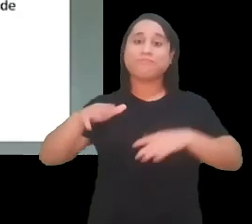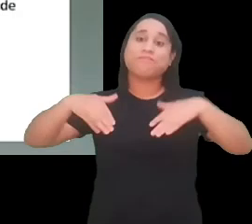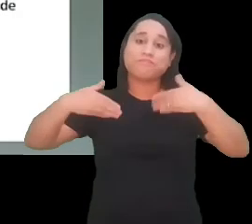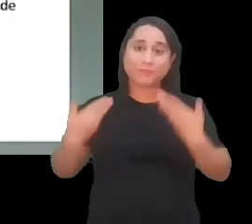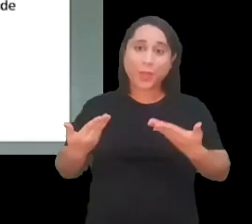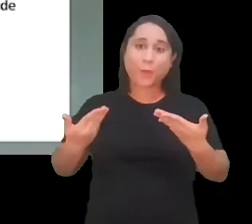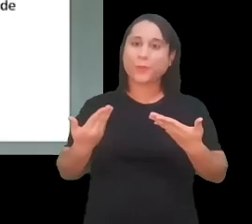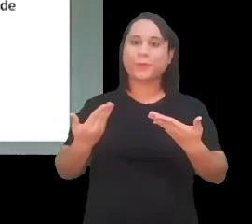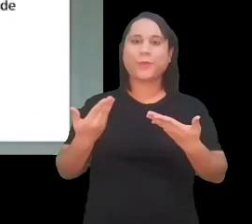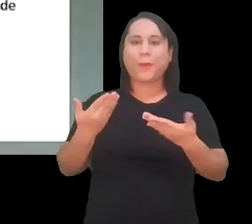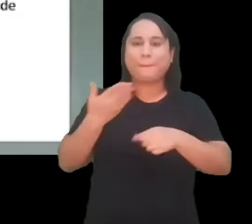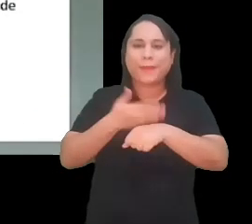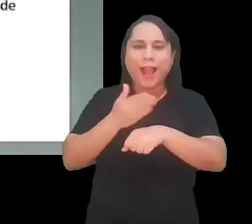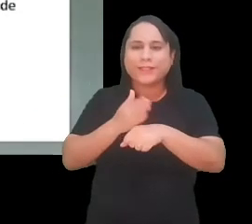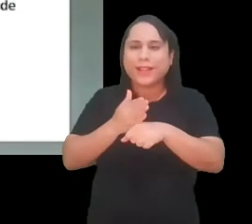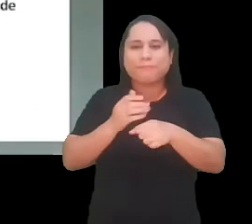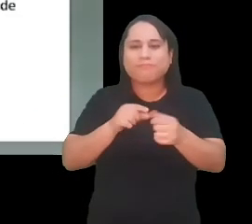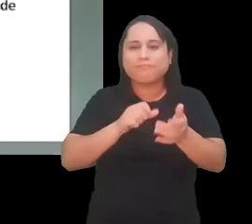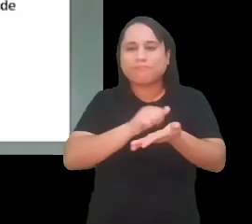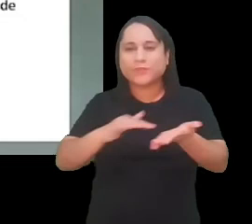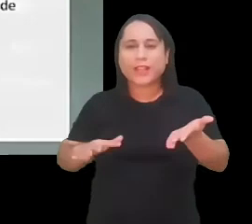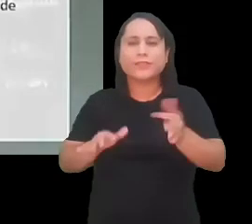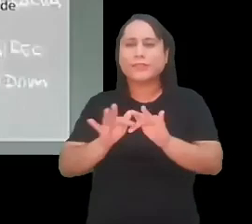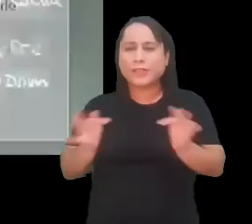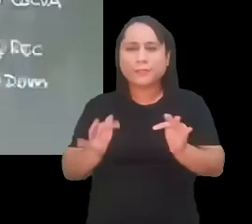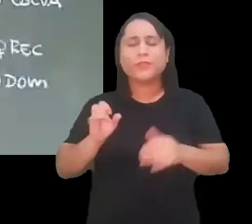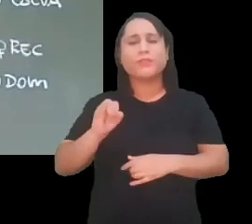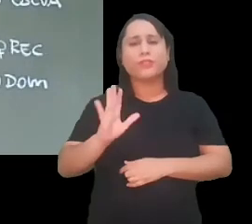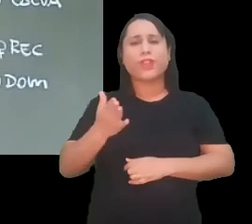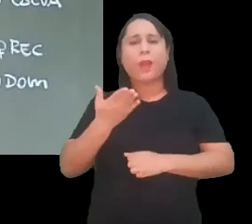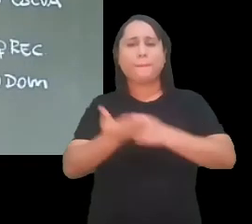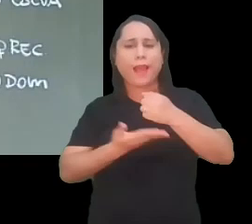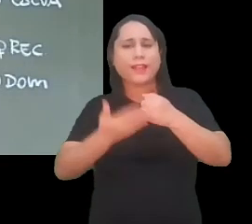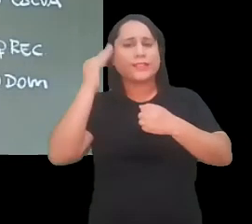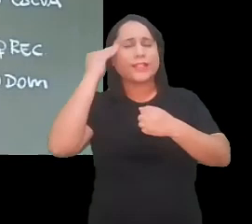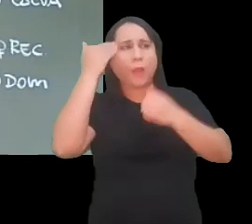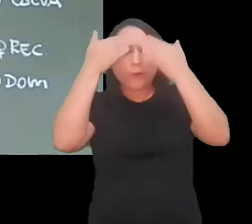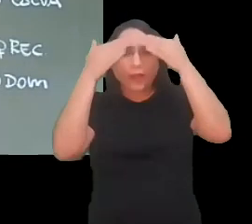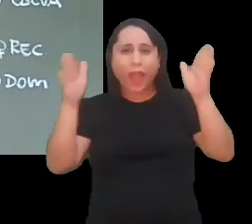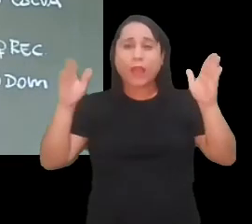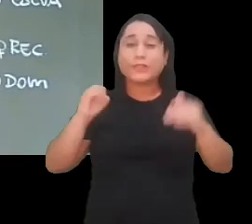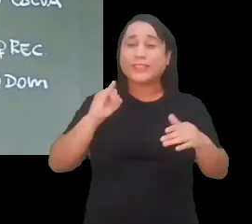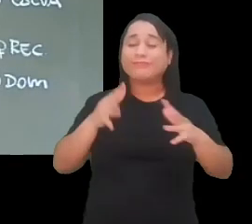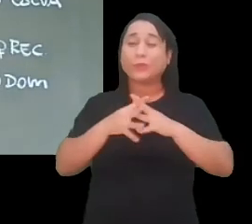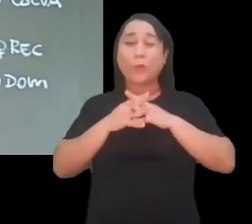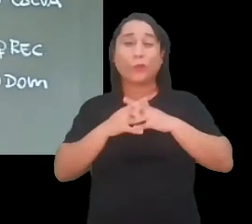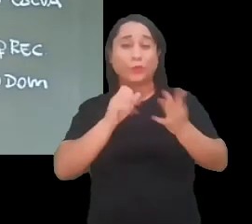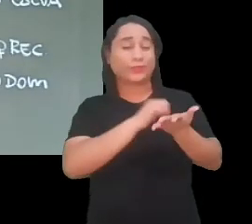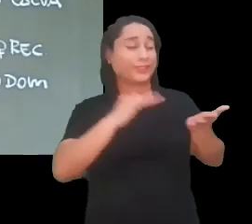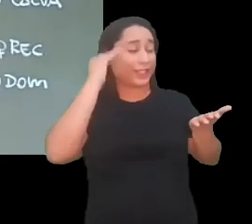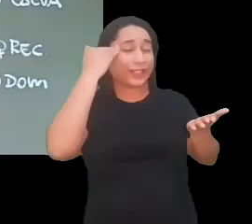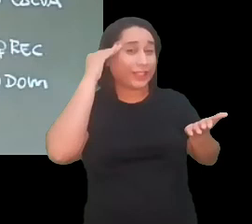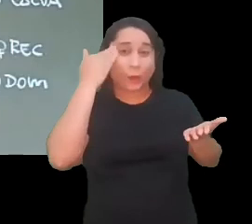exercício simples se você tiver uma base e acho que deu para entender muito bem. Se você ficou meio confuso com esse exercício, se você não